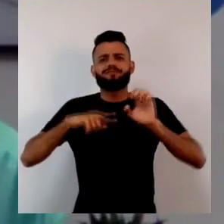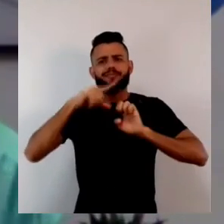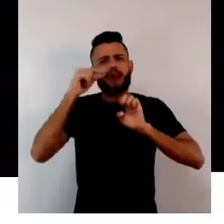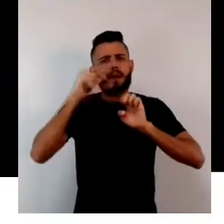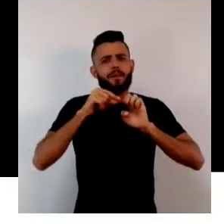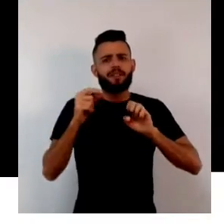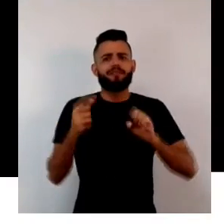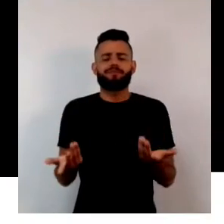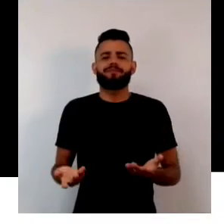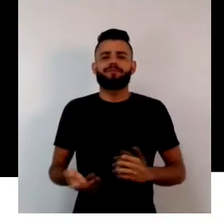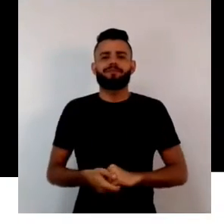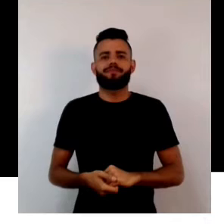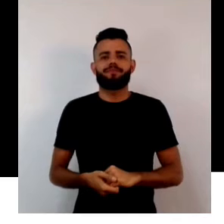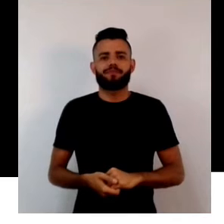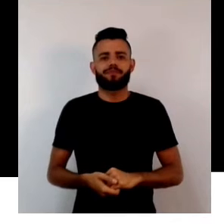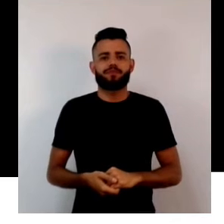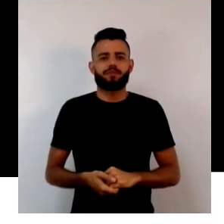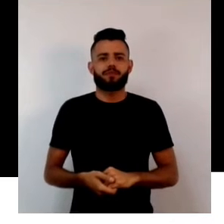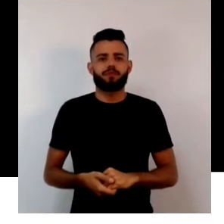Muito bom.